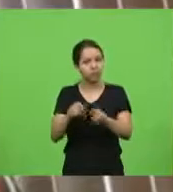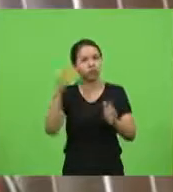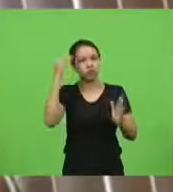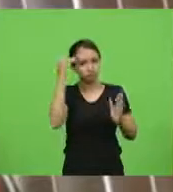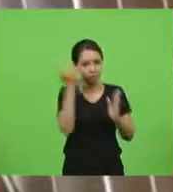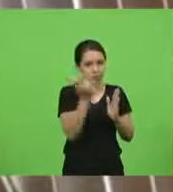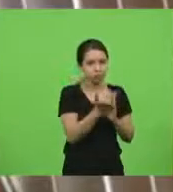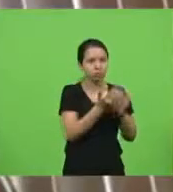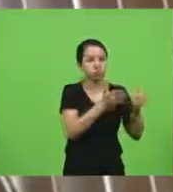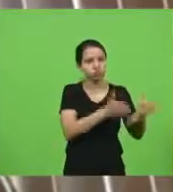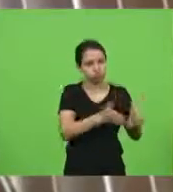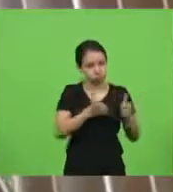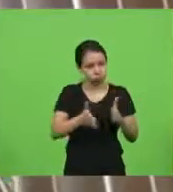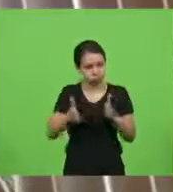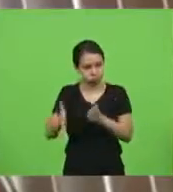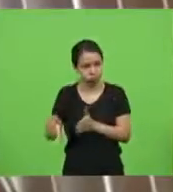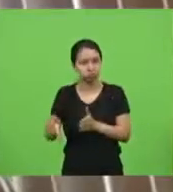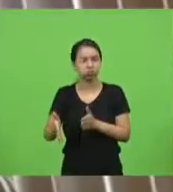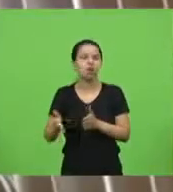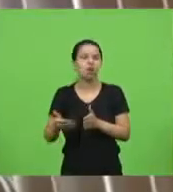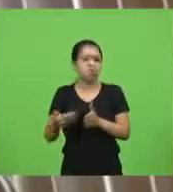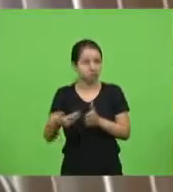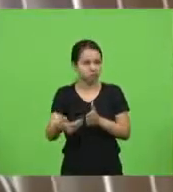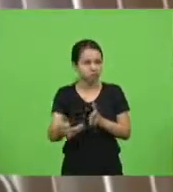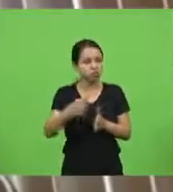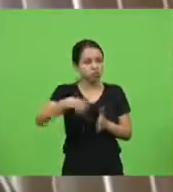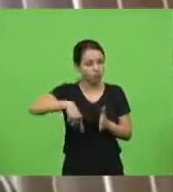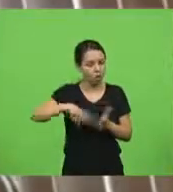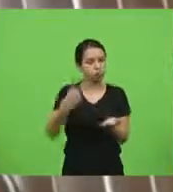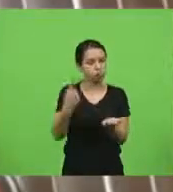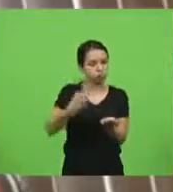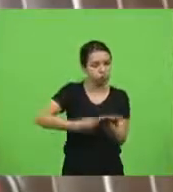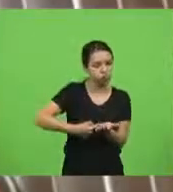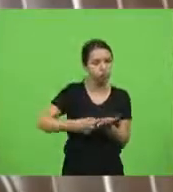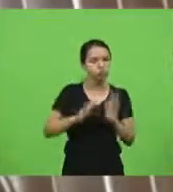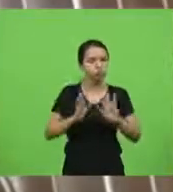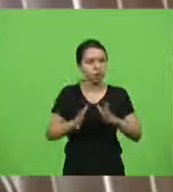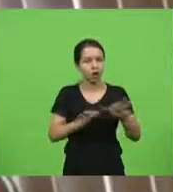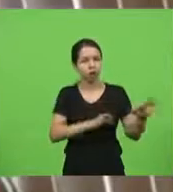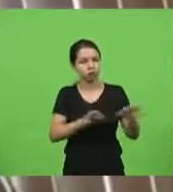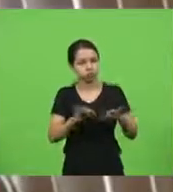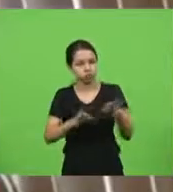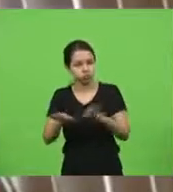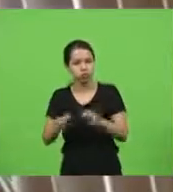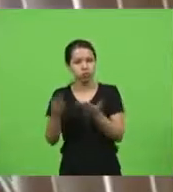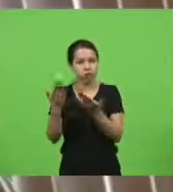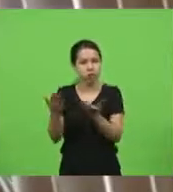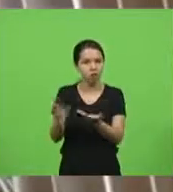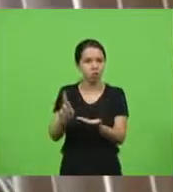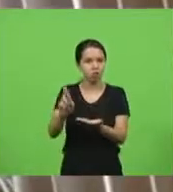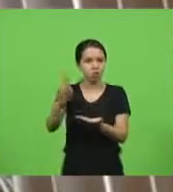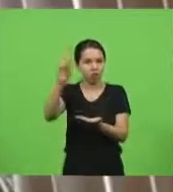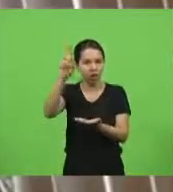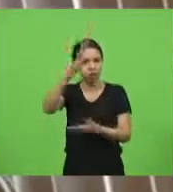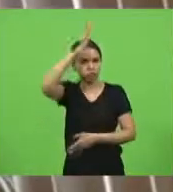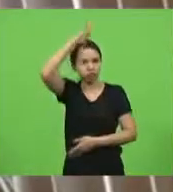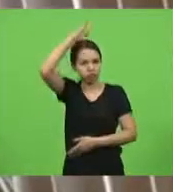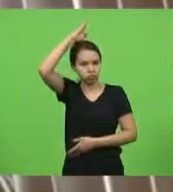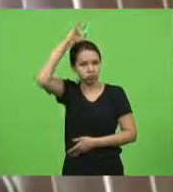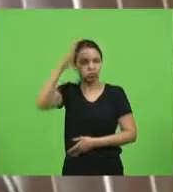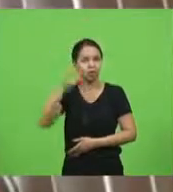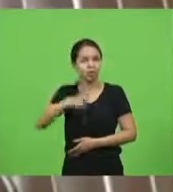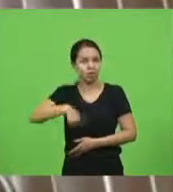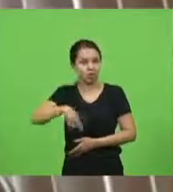cumprir aquilo que eu conversei, que nós planejamos, que estava no nosso planejamento como comandante-geral do Corpo de Bombeiros, para atender uma necessidade da nossa